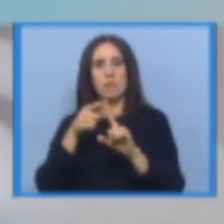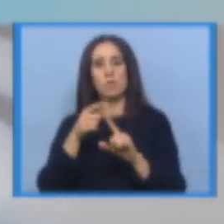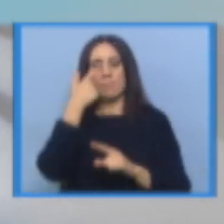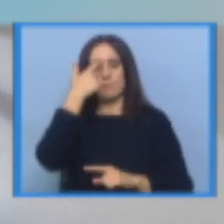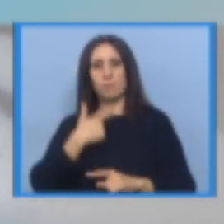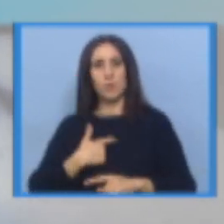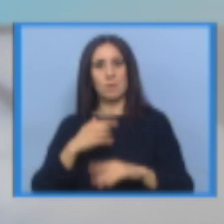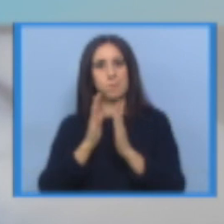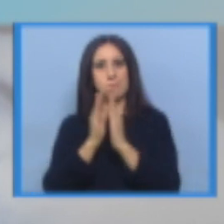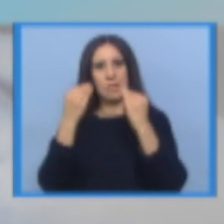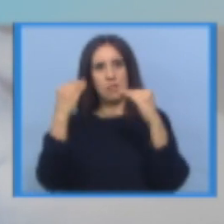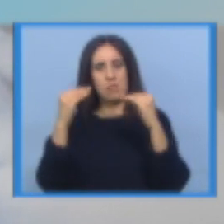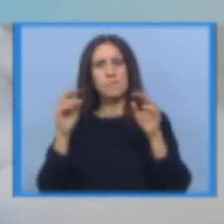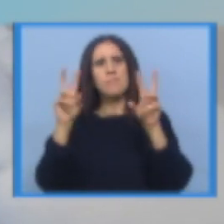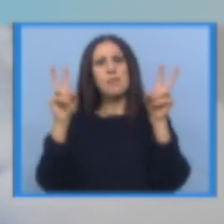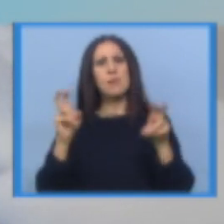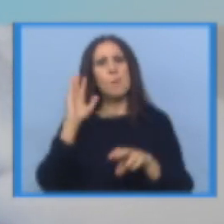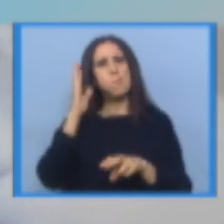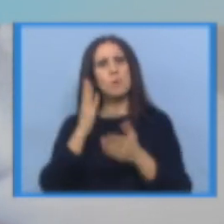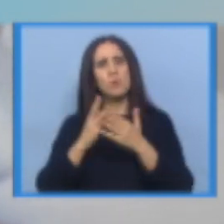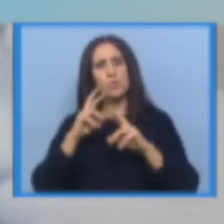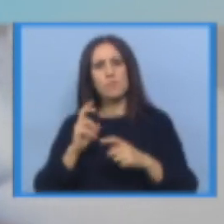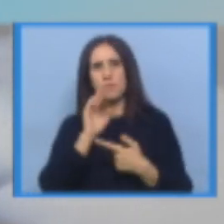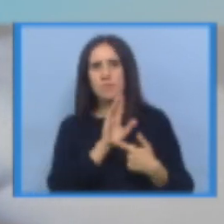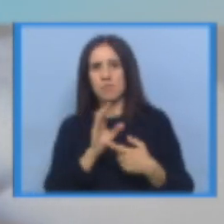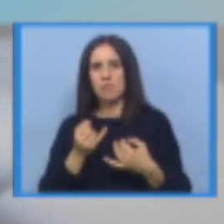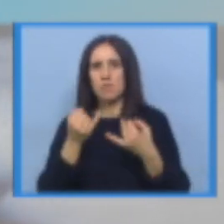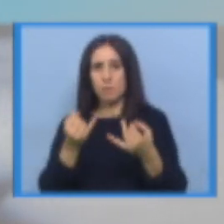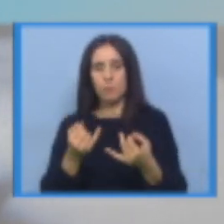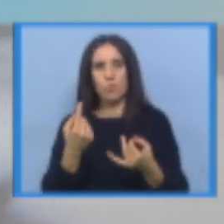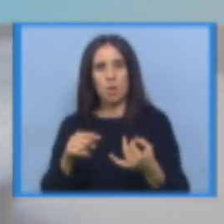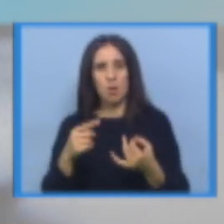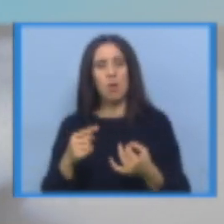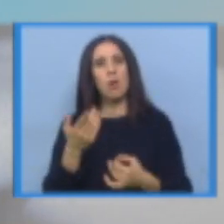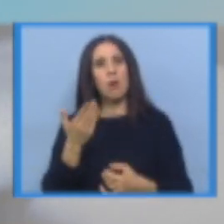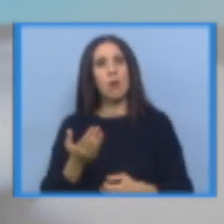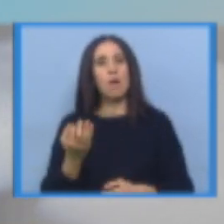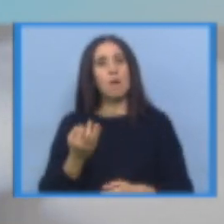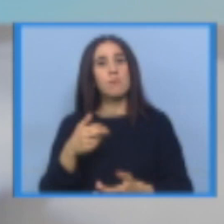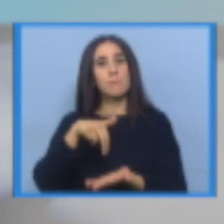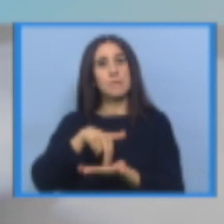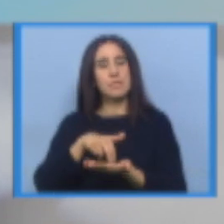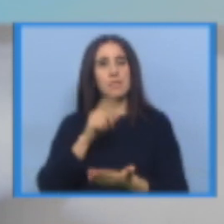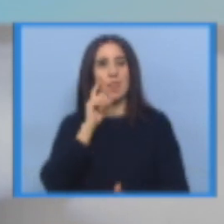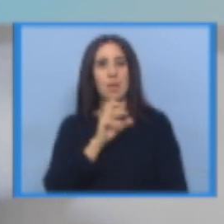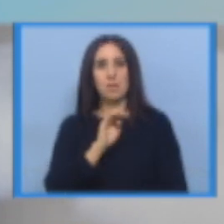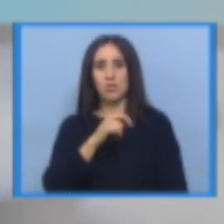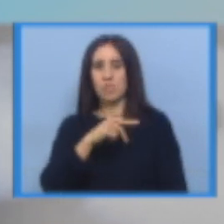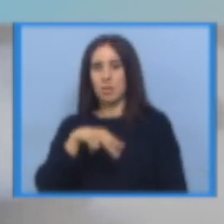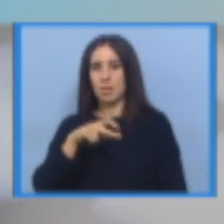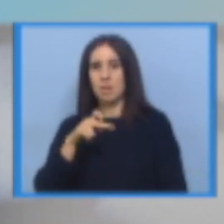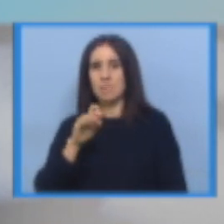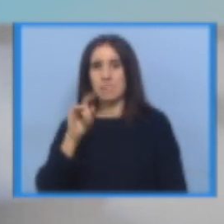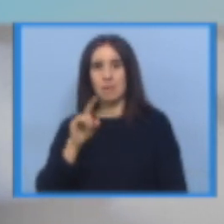catequista, tema para jornadas de estudo que vamos apresentar daqui a pouco, contando para isso com a presença de Cristina Sá Carvalho,